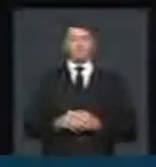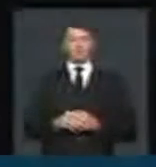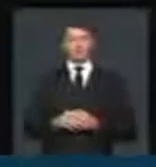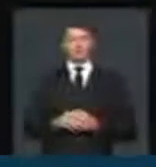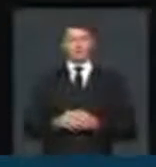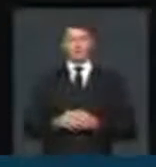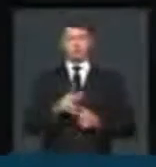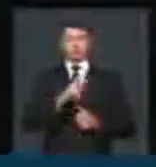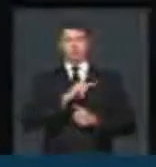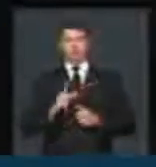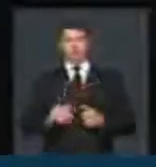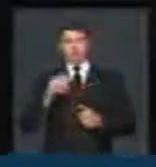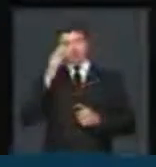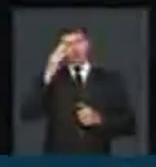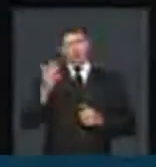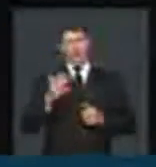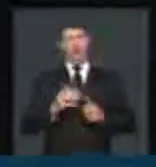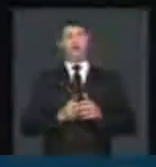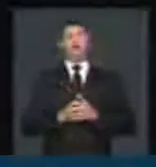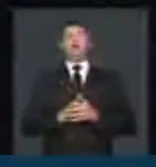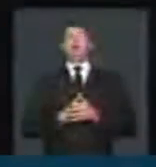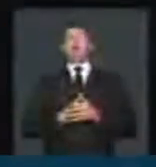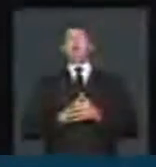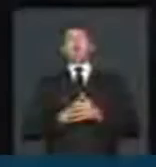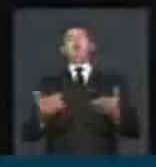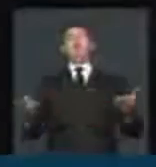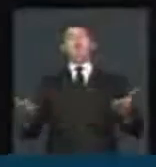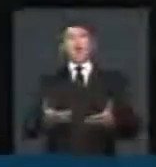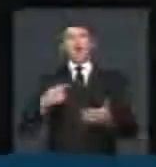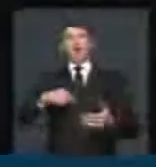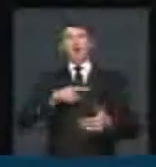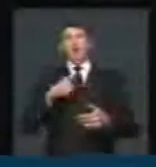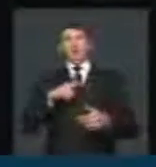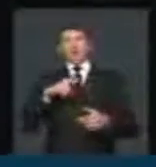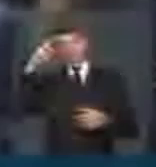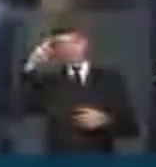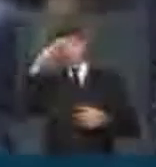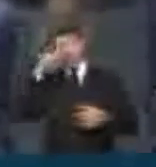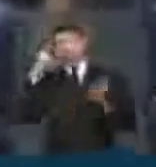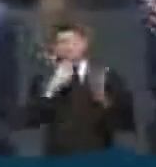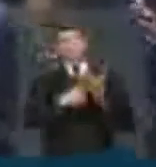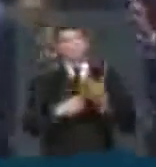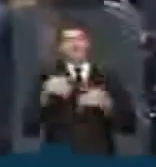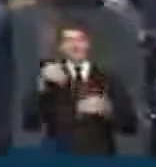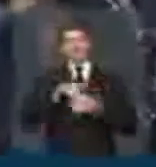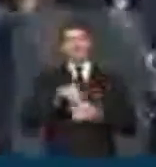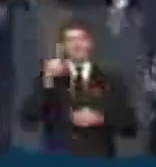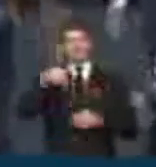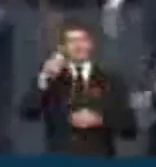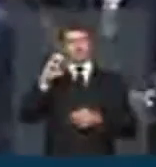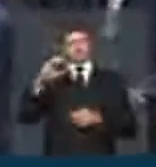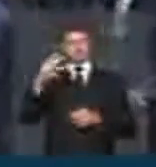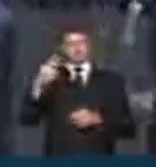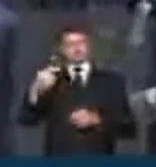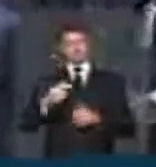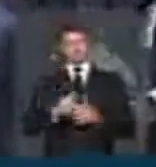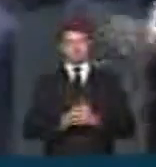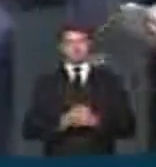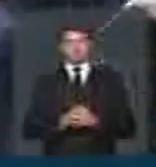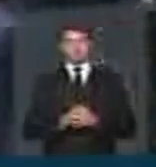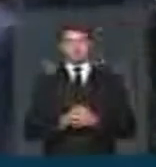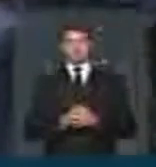Obrigado, senhor presidente. Senhor presidente, hoje nós tivemos uma votação histórica aqui, que foi com relação à PEC 37. E